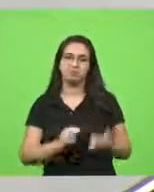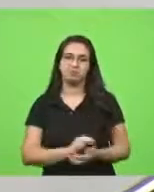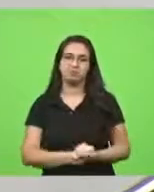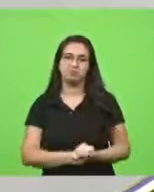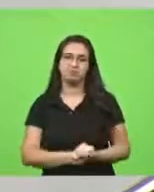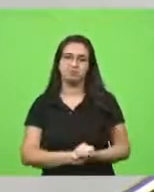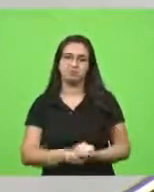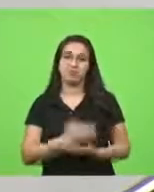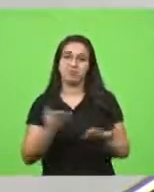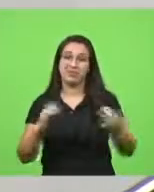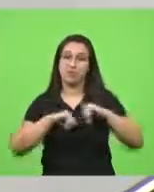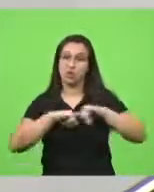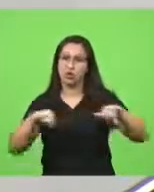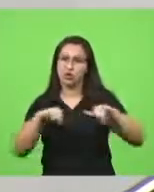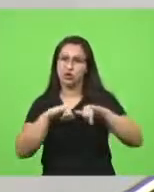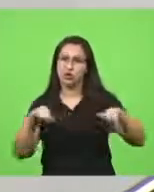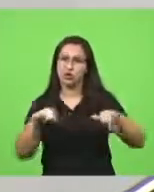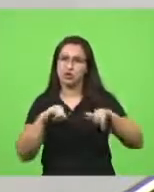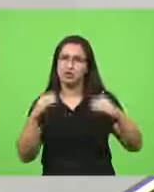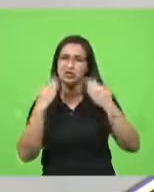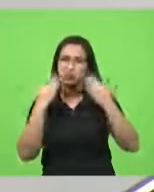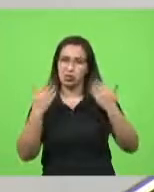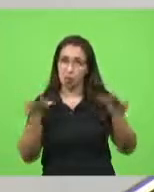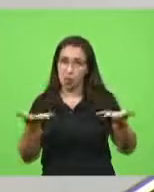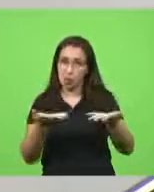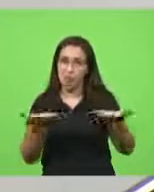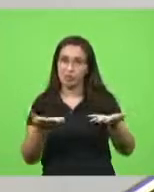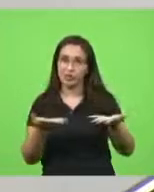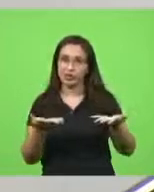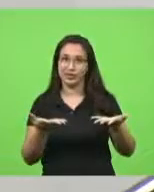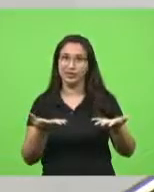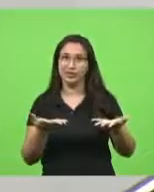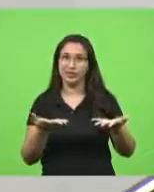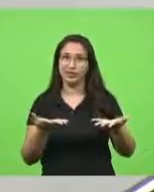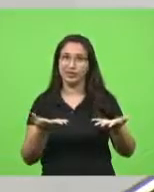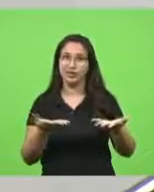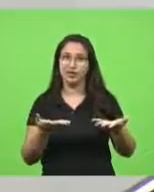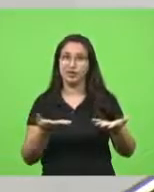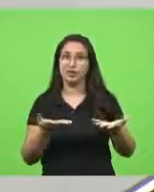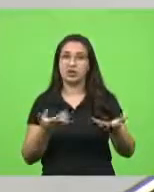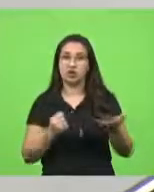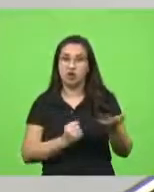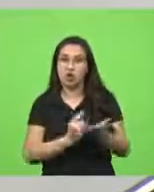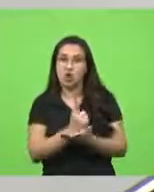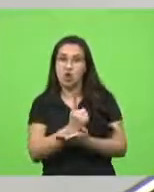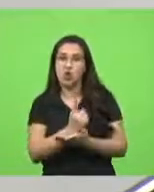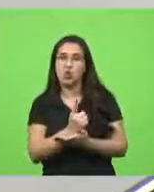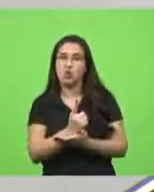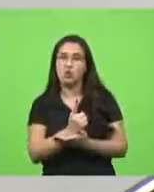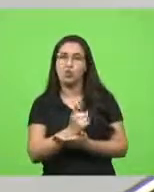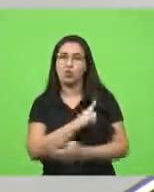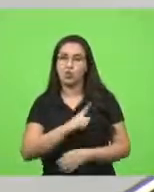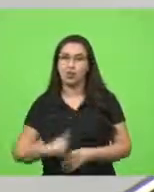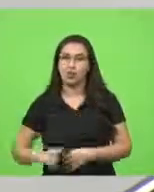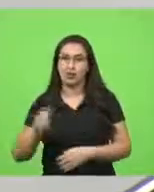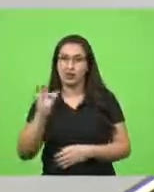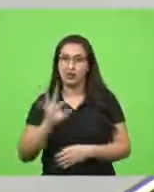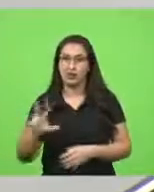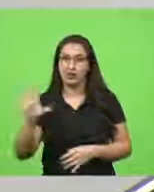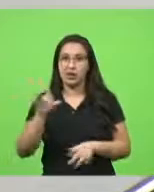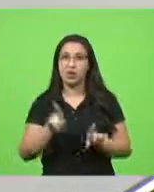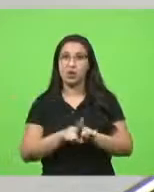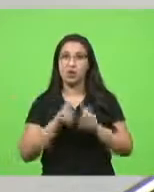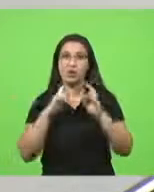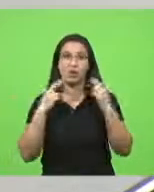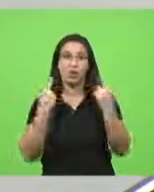que inclusive foram mostradas aqui hoje, de compra pelo governo federal, dessa reunião que teve hoje